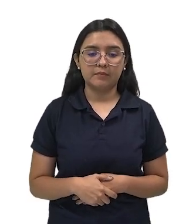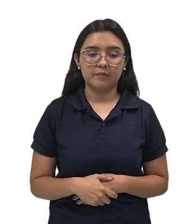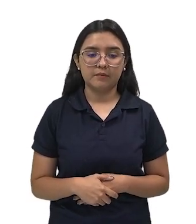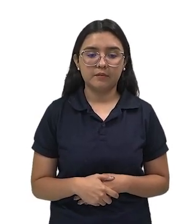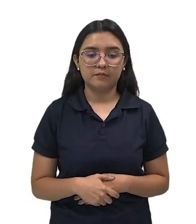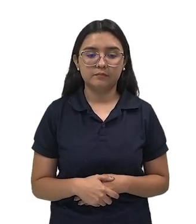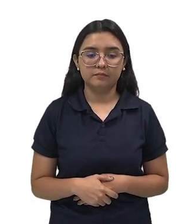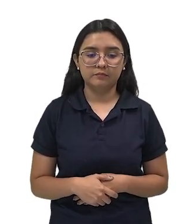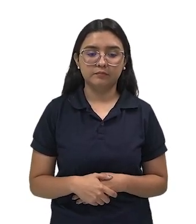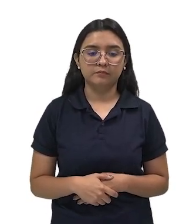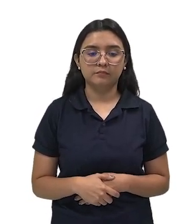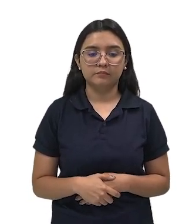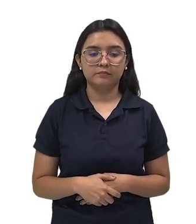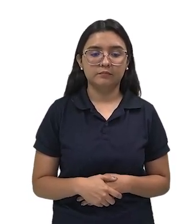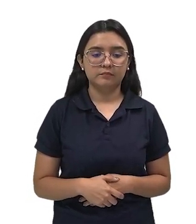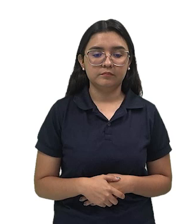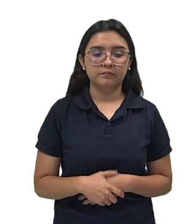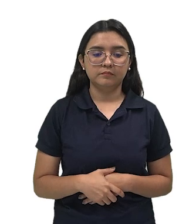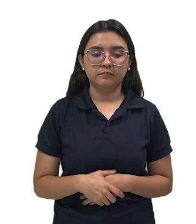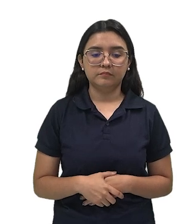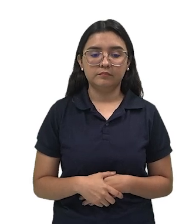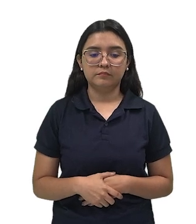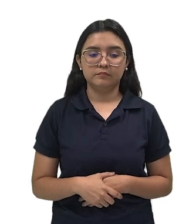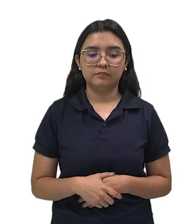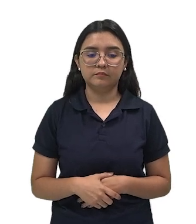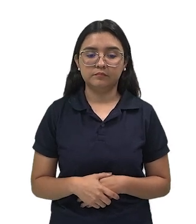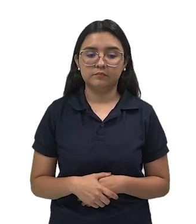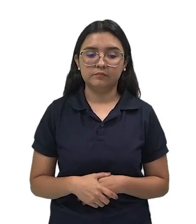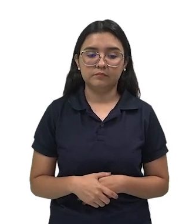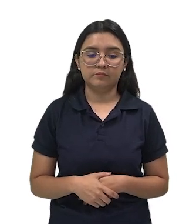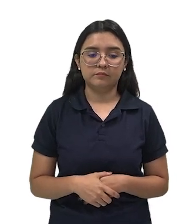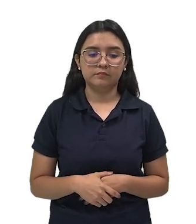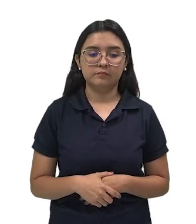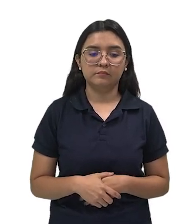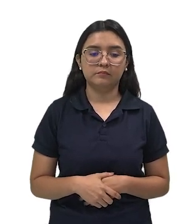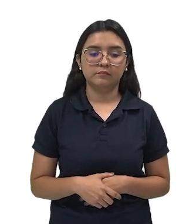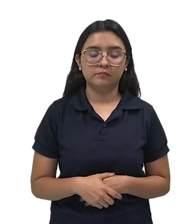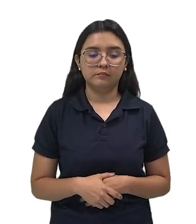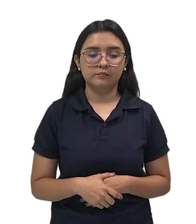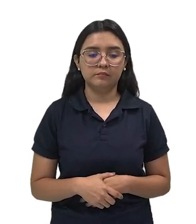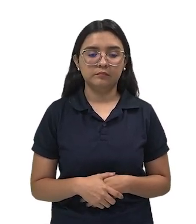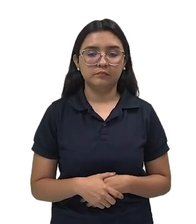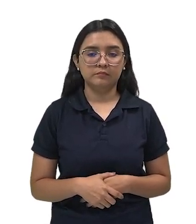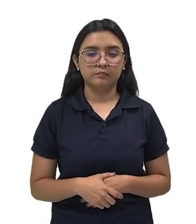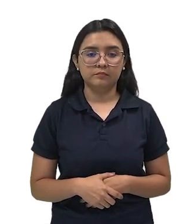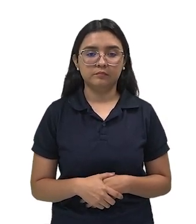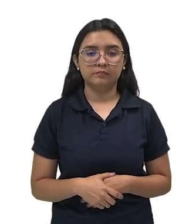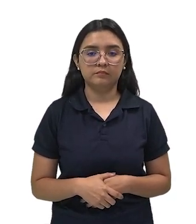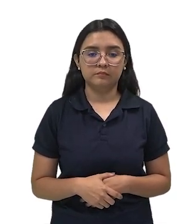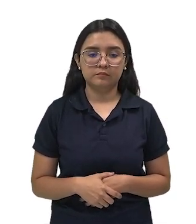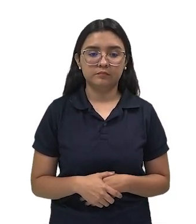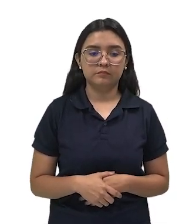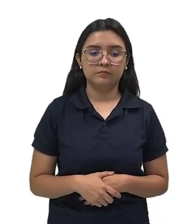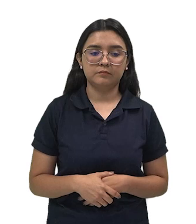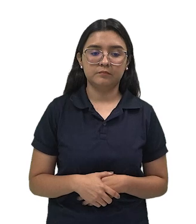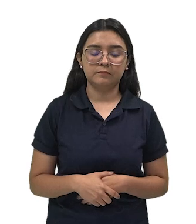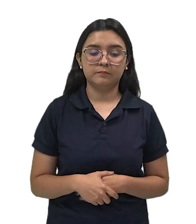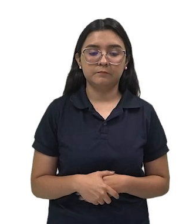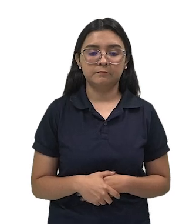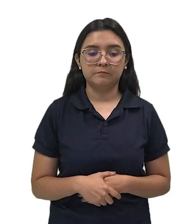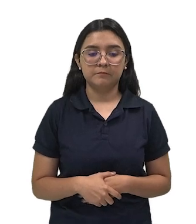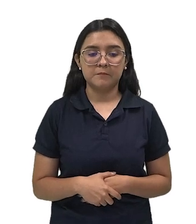ó, o número, o que o professor muitas vezes faz, né? Já de forma mais